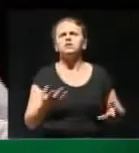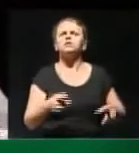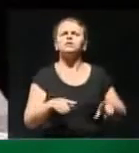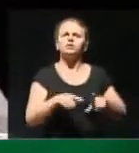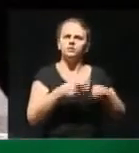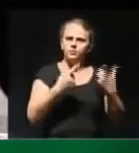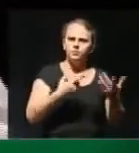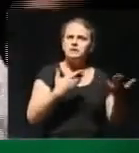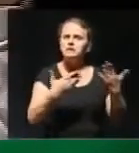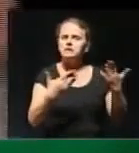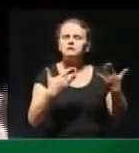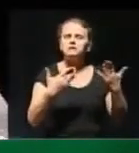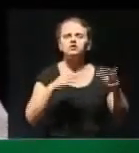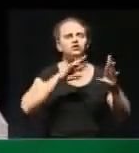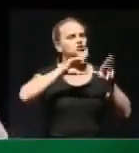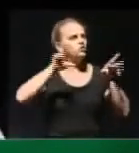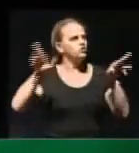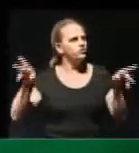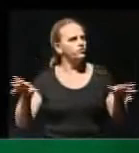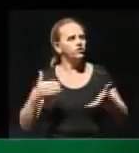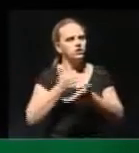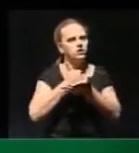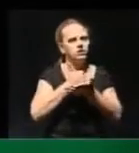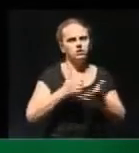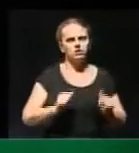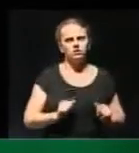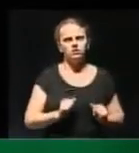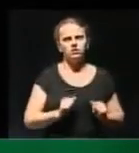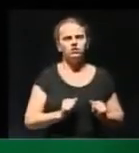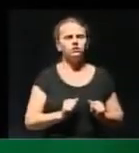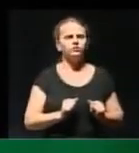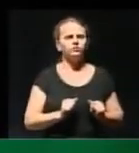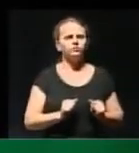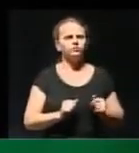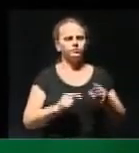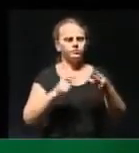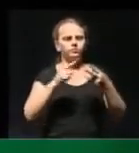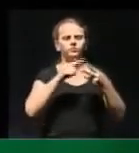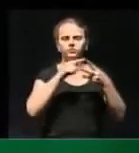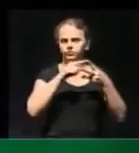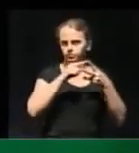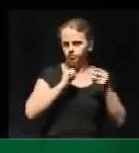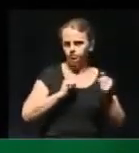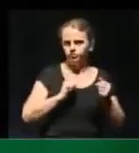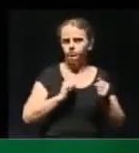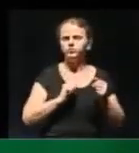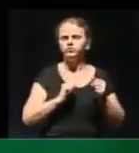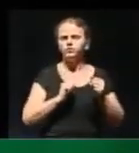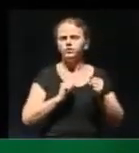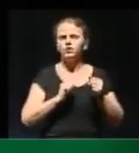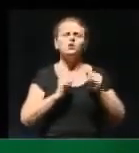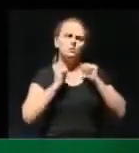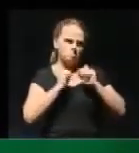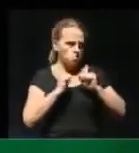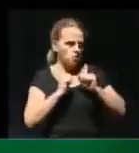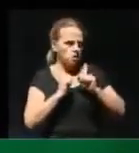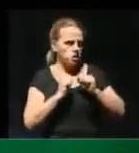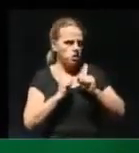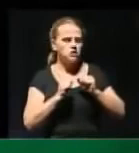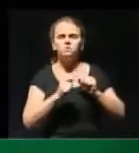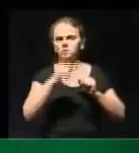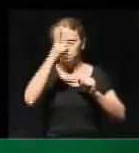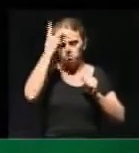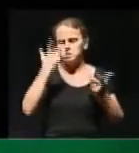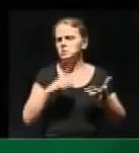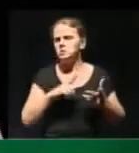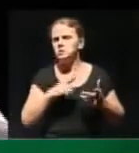vários desdobramentos. Primeiro desdobramento, será que esses resultados podem ser extrapolados para profissionais do sexo, homens que fazem